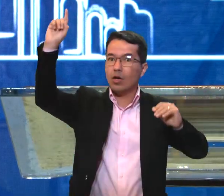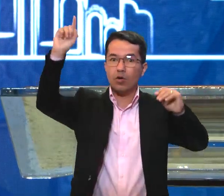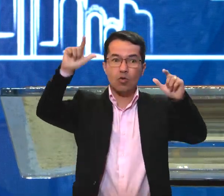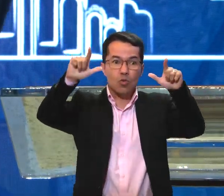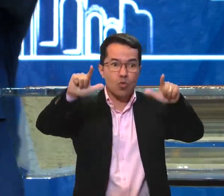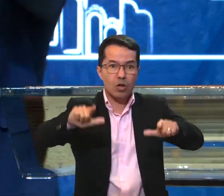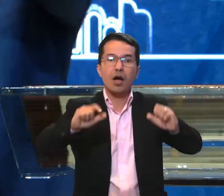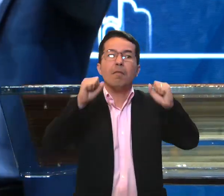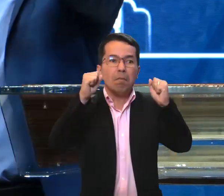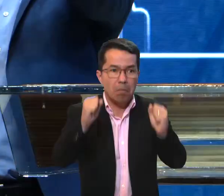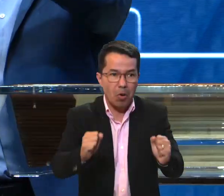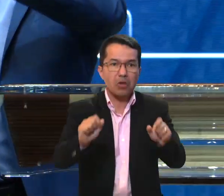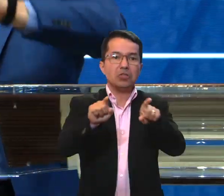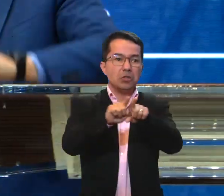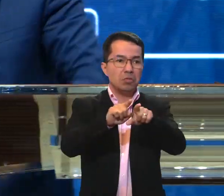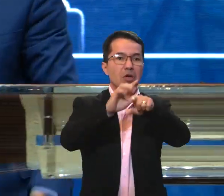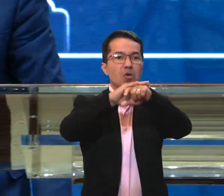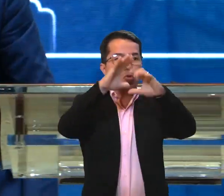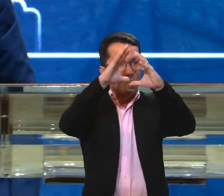crê nisso? Amém?